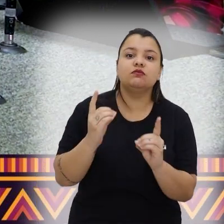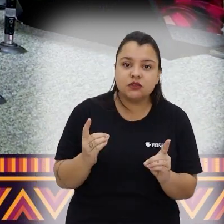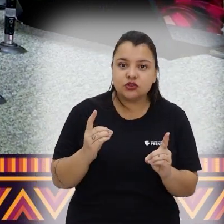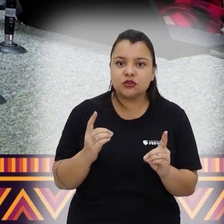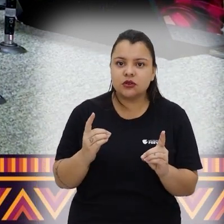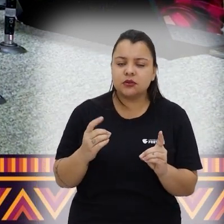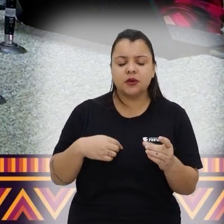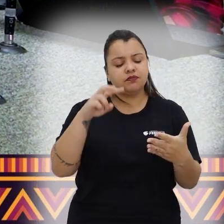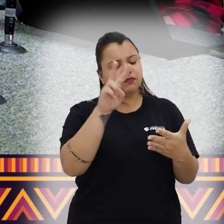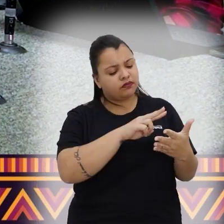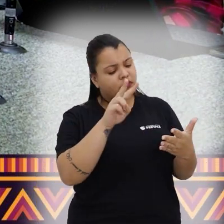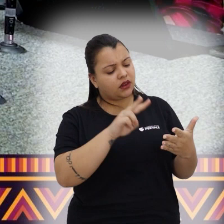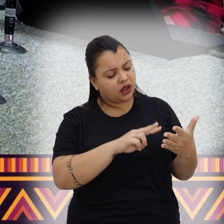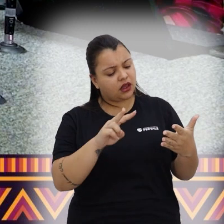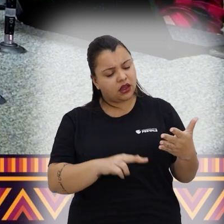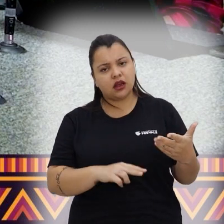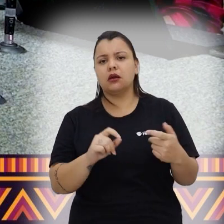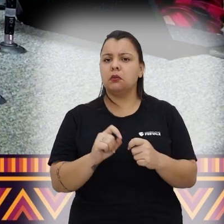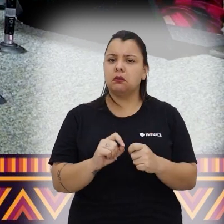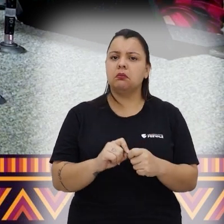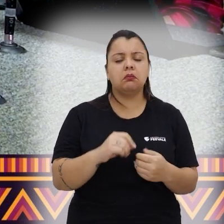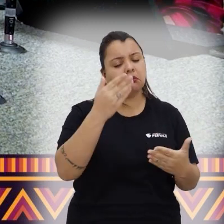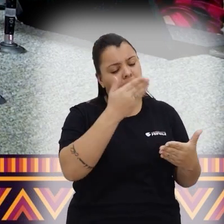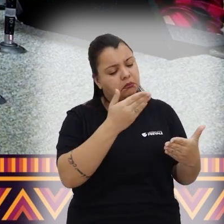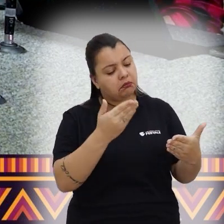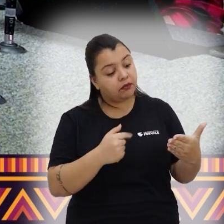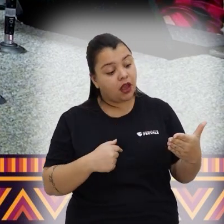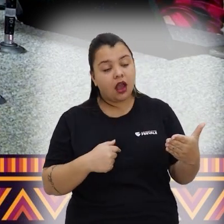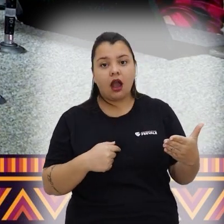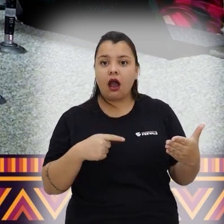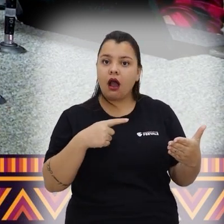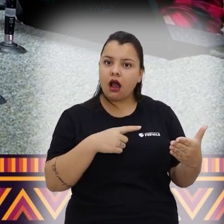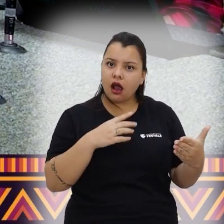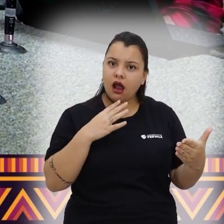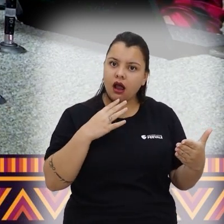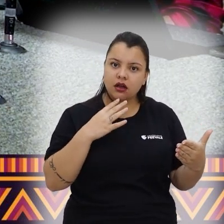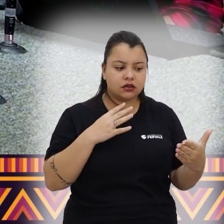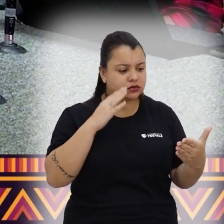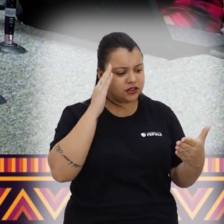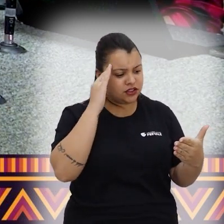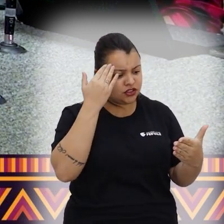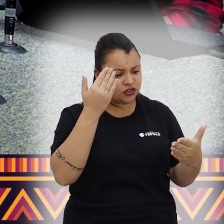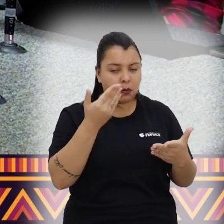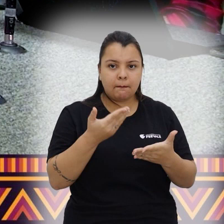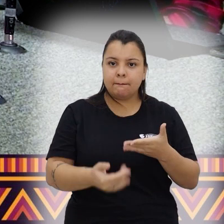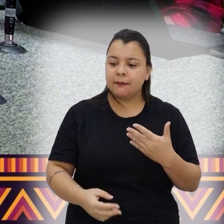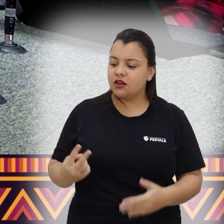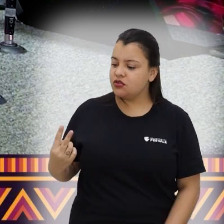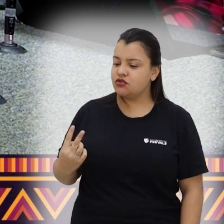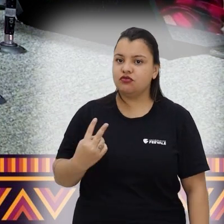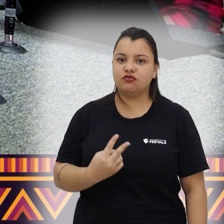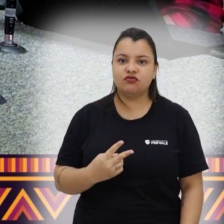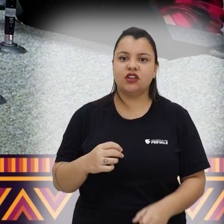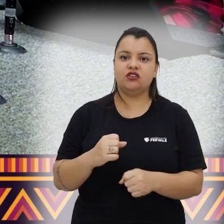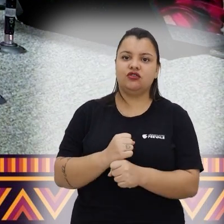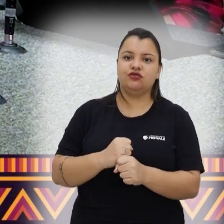eu leio, eu tô ali fazendo algumas leituras e eu vejo que muita coisa bate. E eu fico pensando, eu perdi tanto tempo, foram 22 anos...